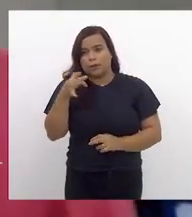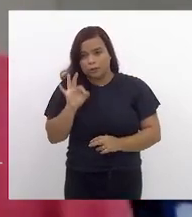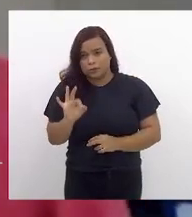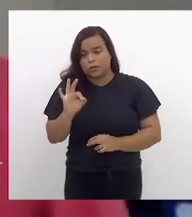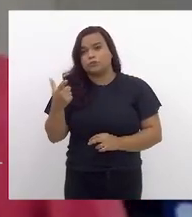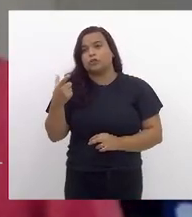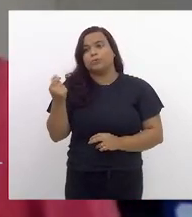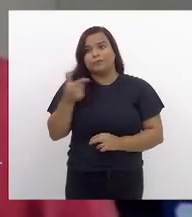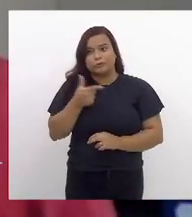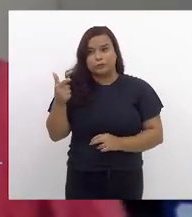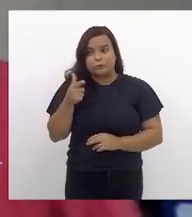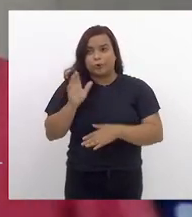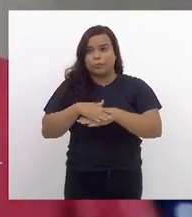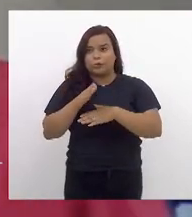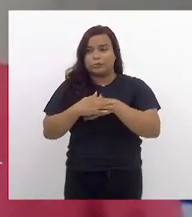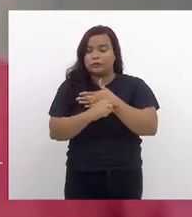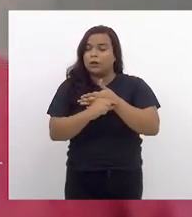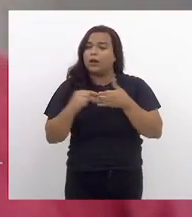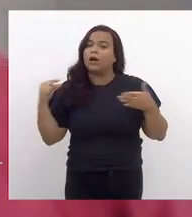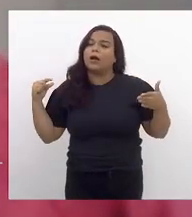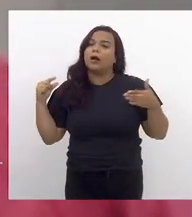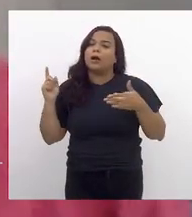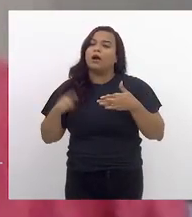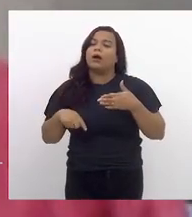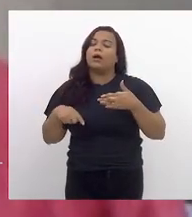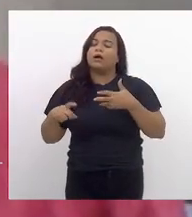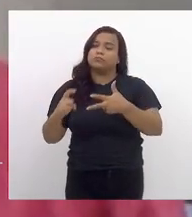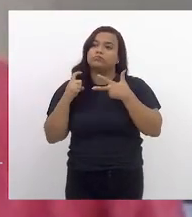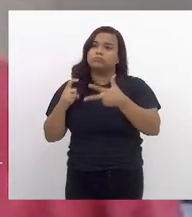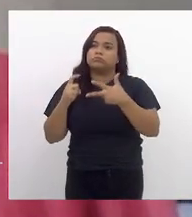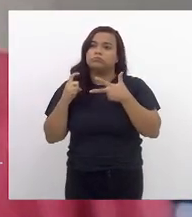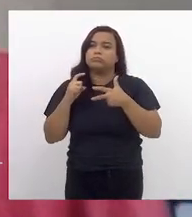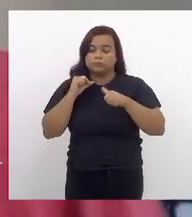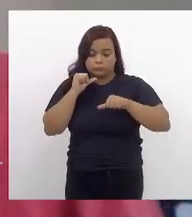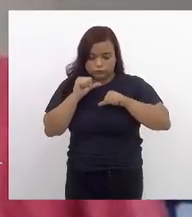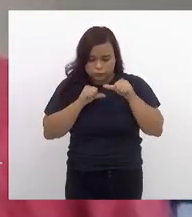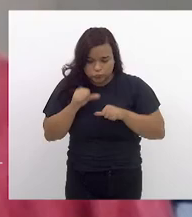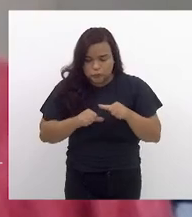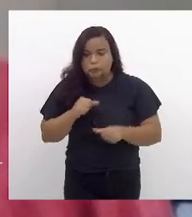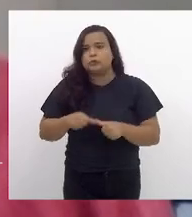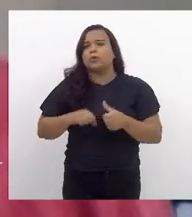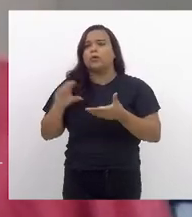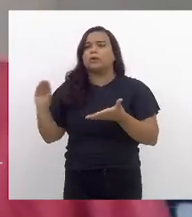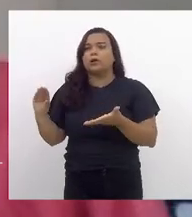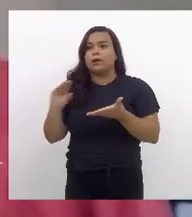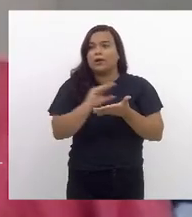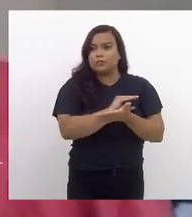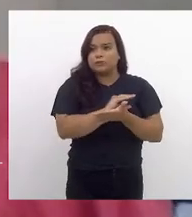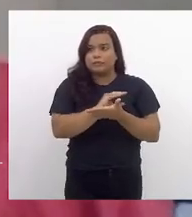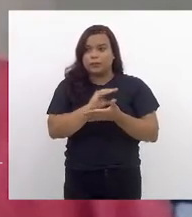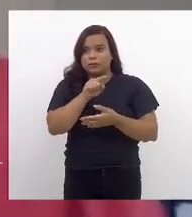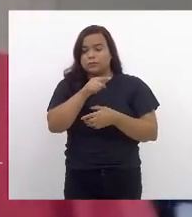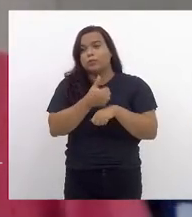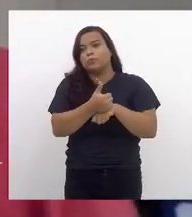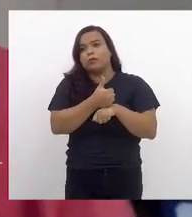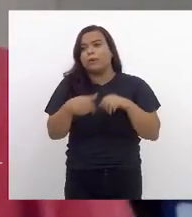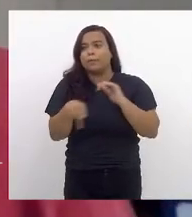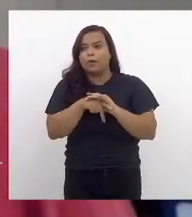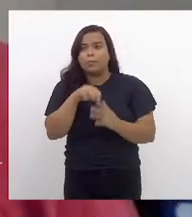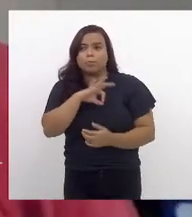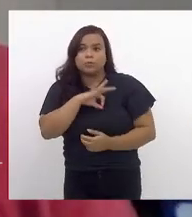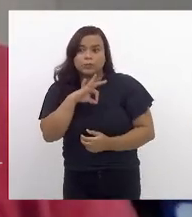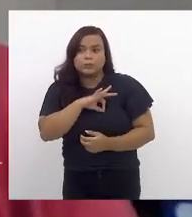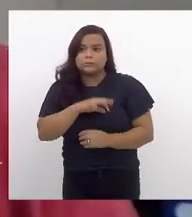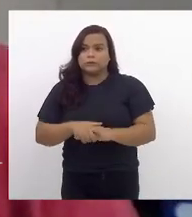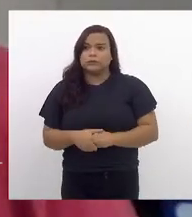5610/2022, de autoria do Poder Executivo, que reajustou a gratificação de habilitação profissional dos policiais civis.